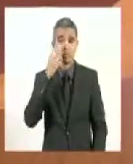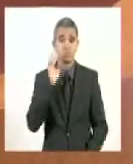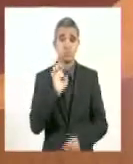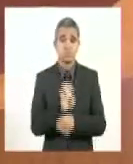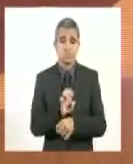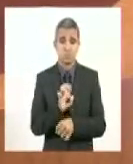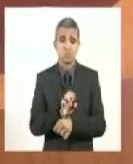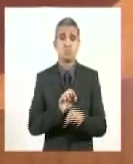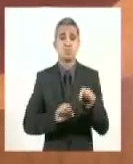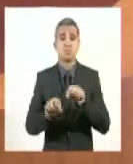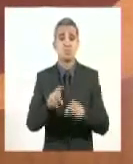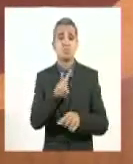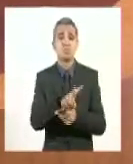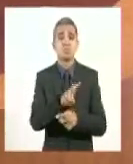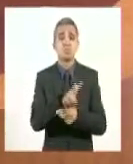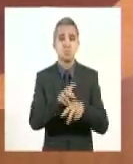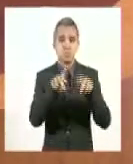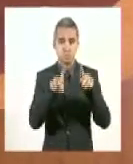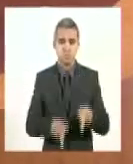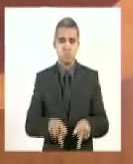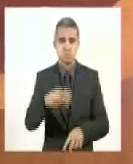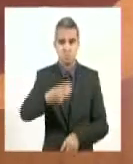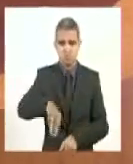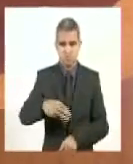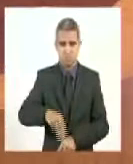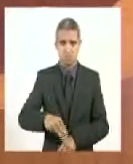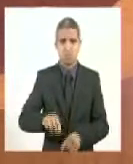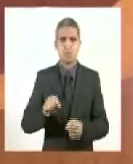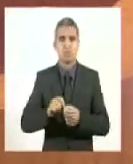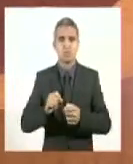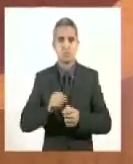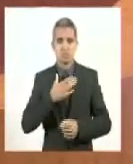defender o povo do Maranhão e exercer o meu trabalho.